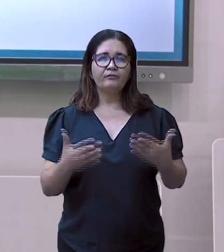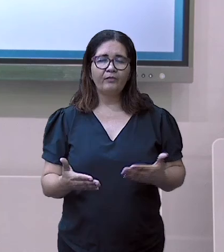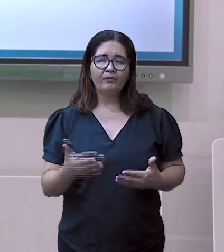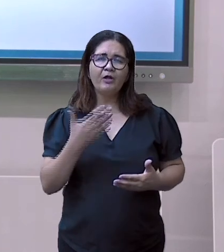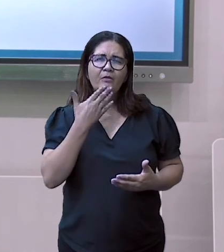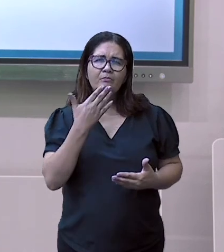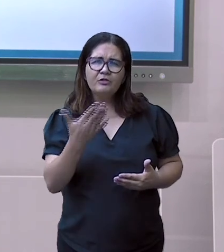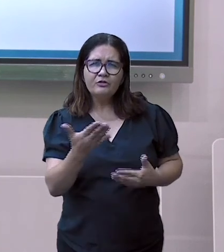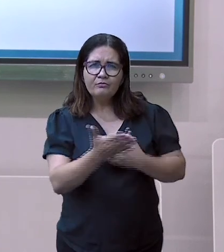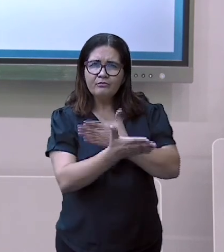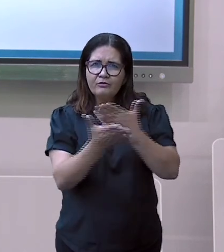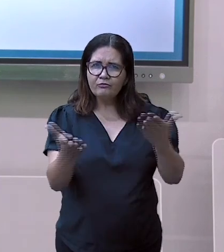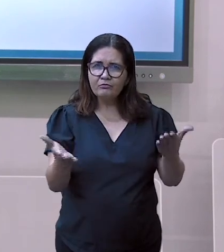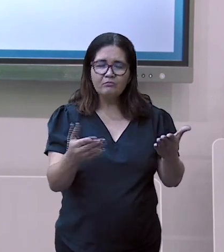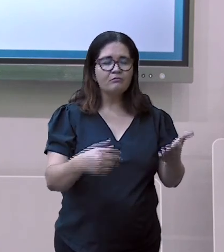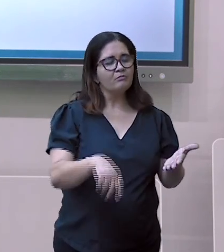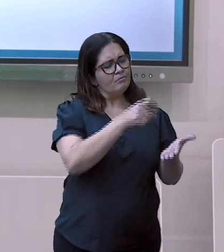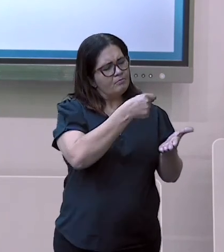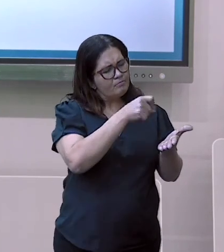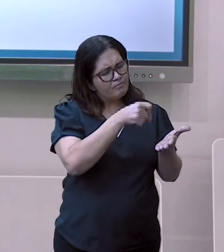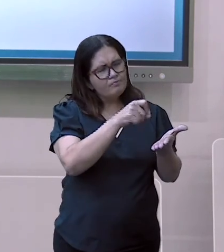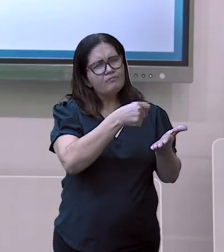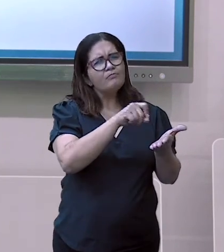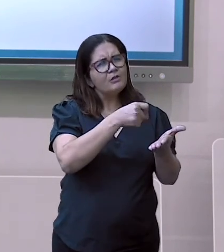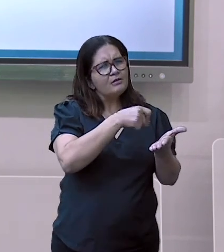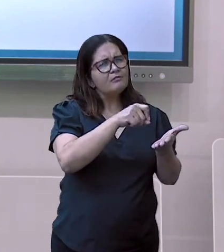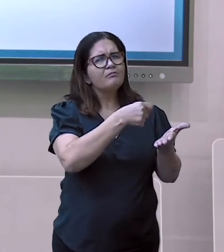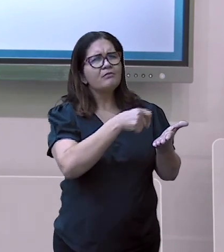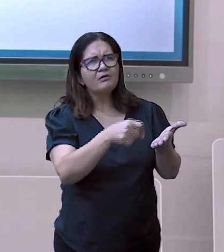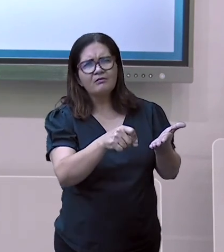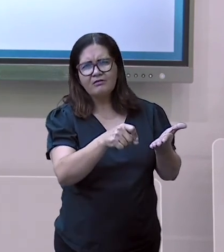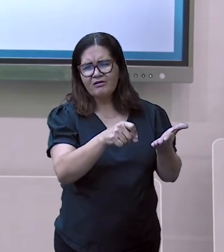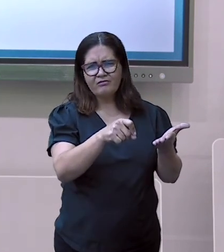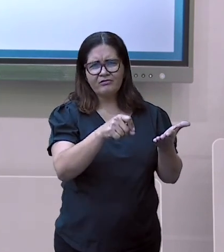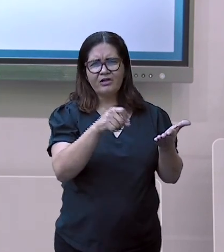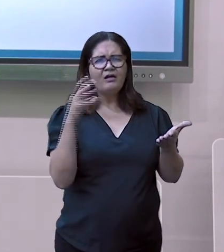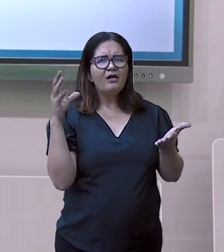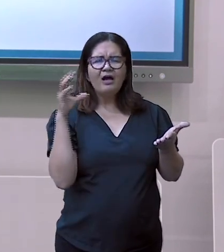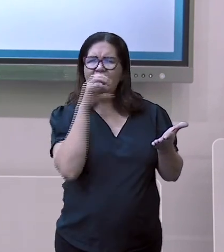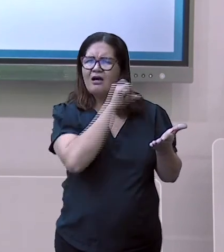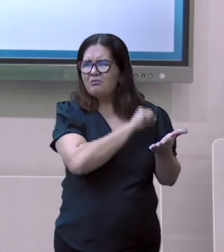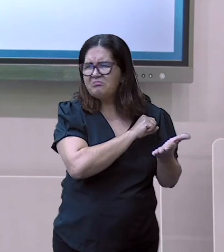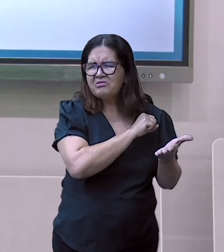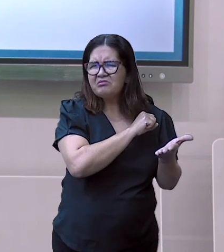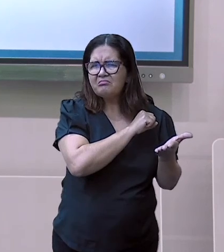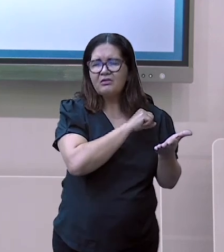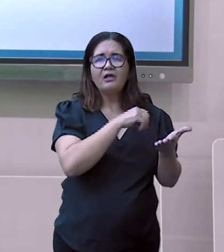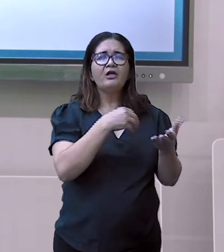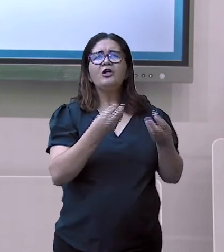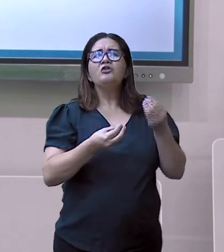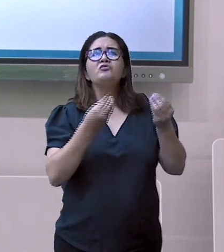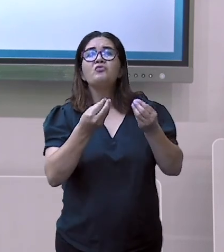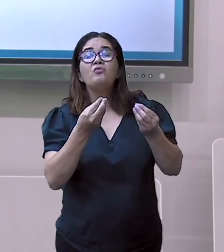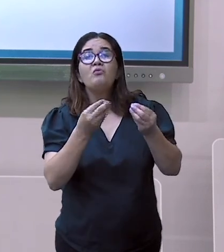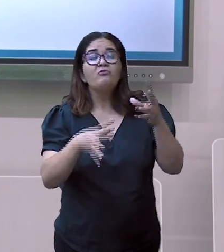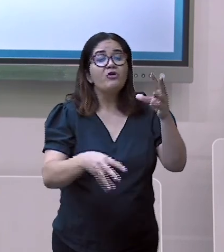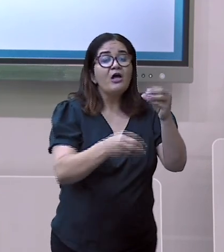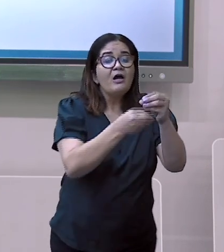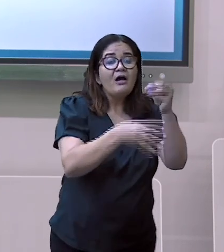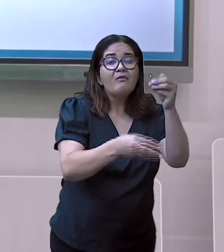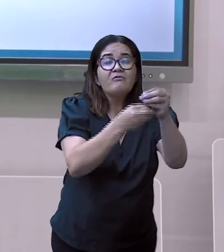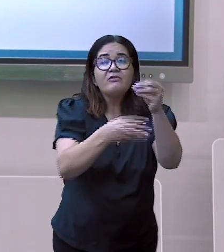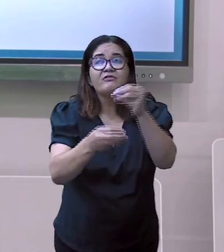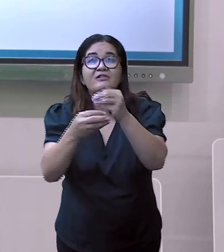pedi para que no caderno de vocês fizessem um breve relato sobre a formação cultural